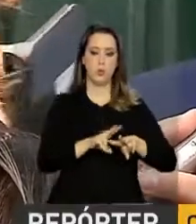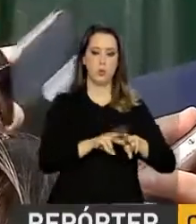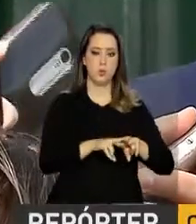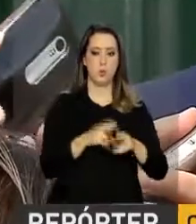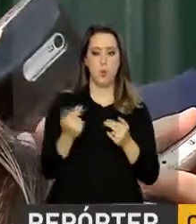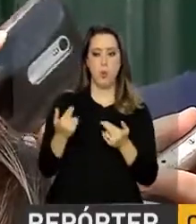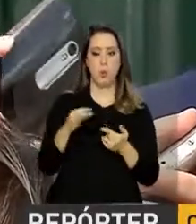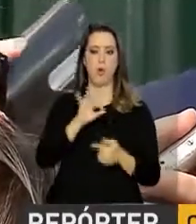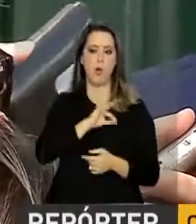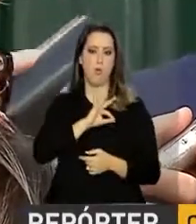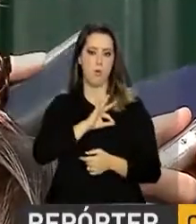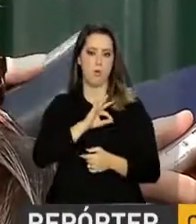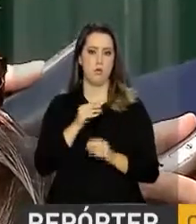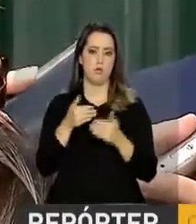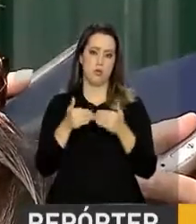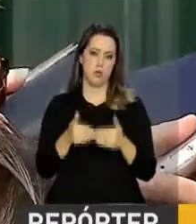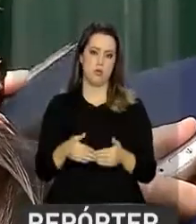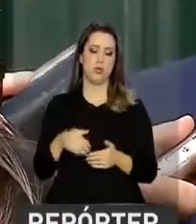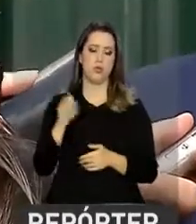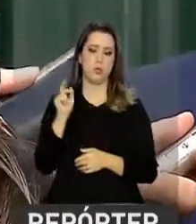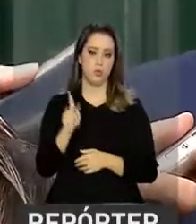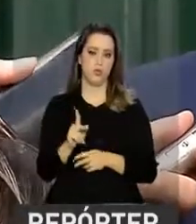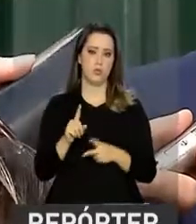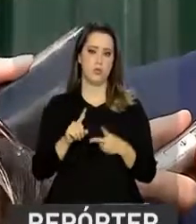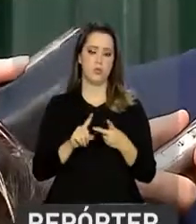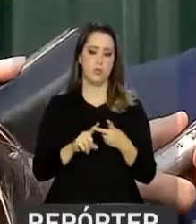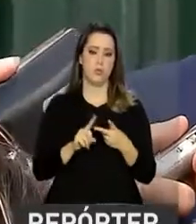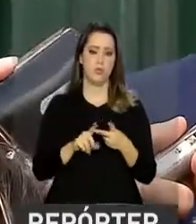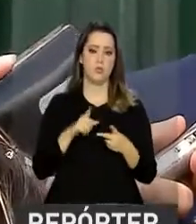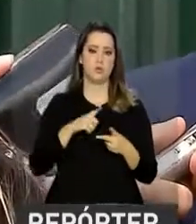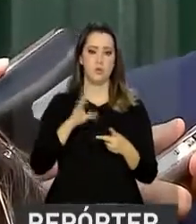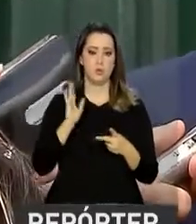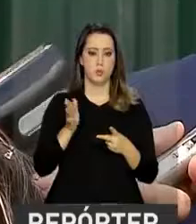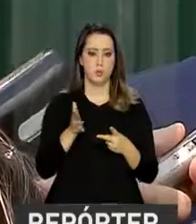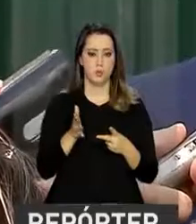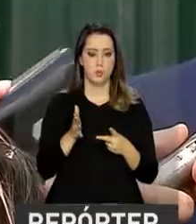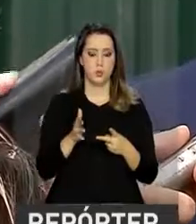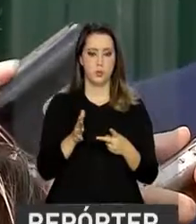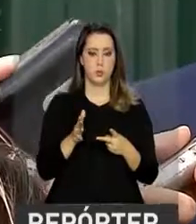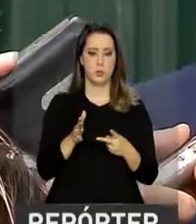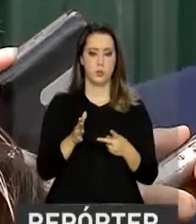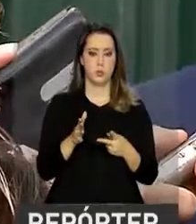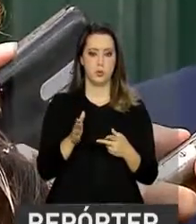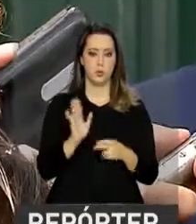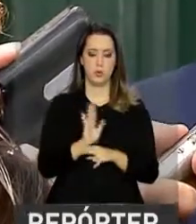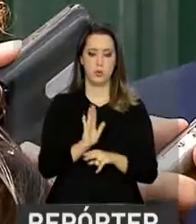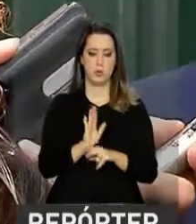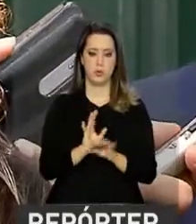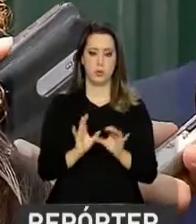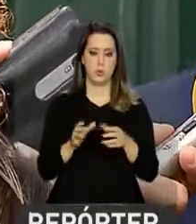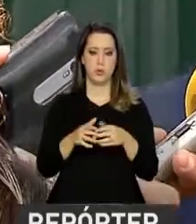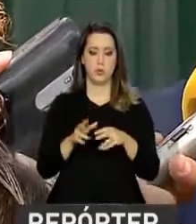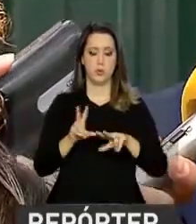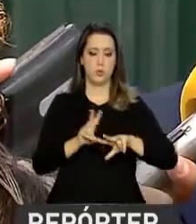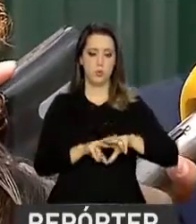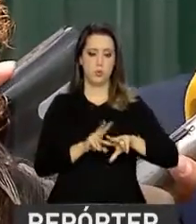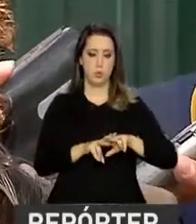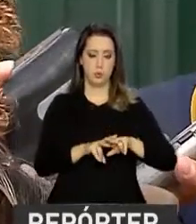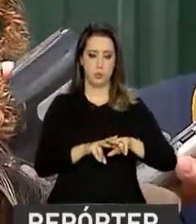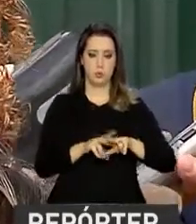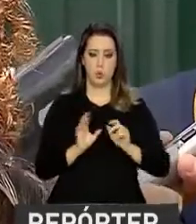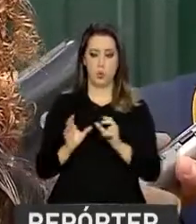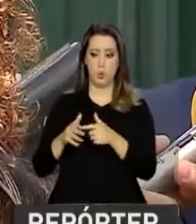dos policiais e termos de previdência podemos a emocional temos já uma manifestação de apoio dos agentes a reforma no caso